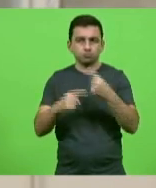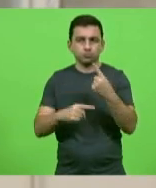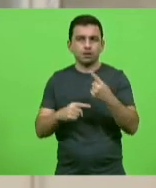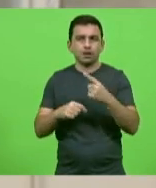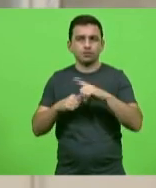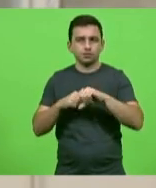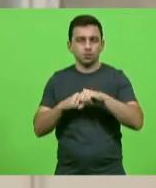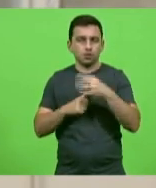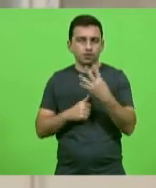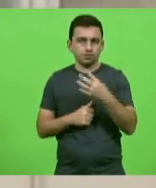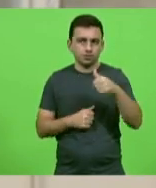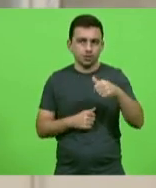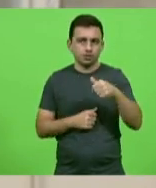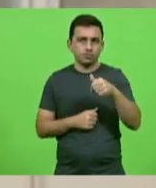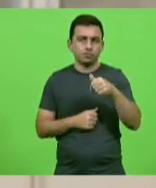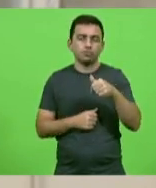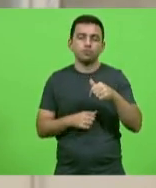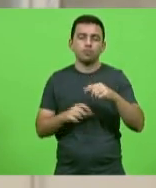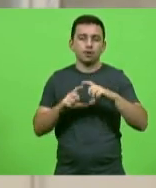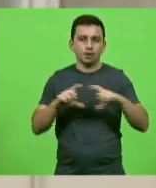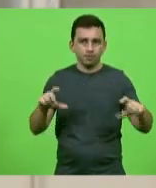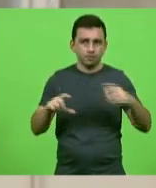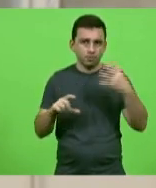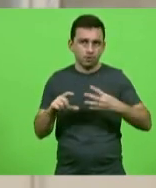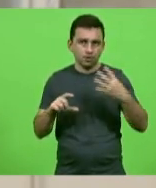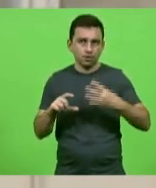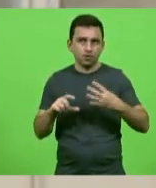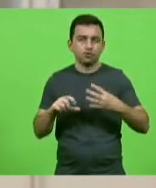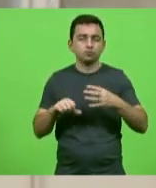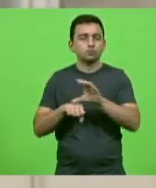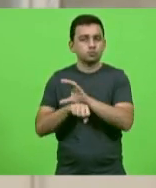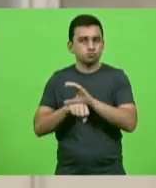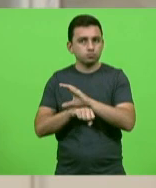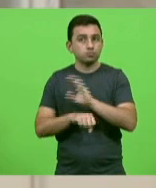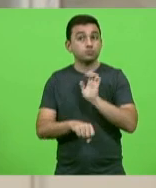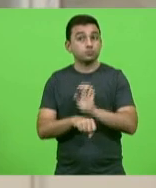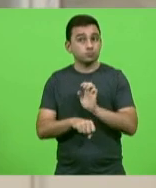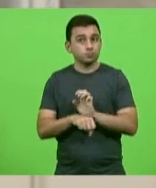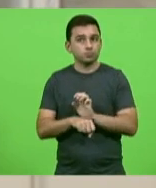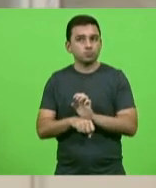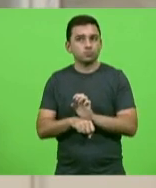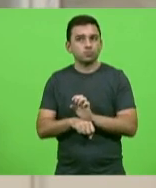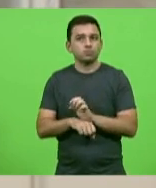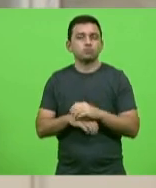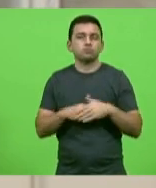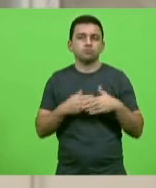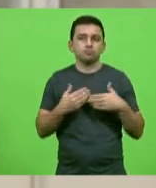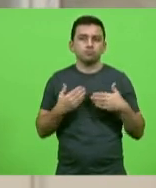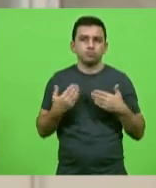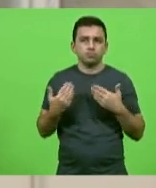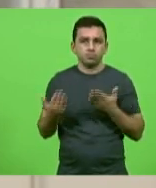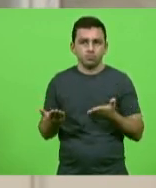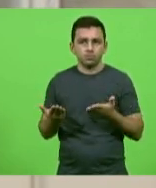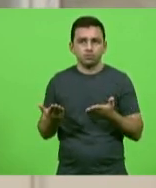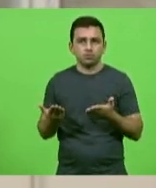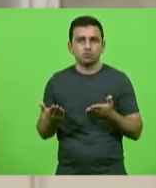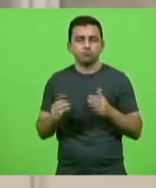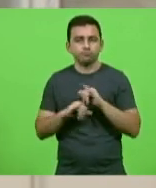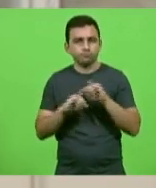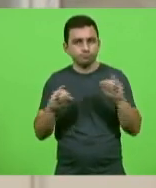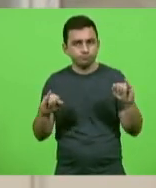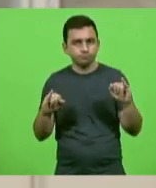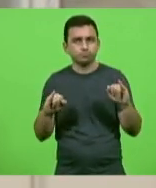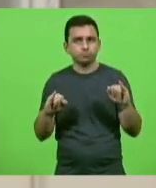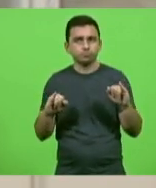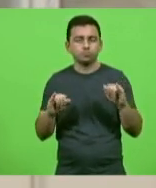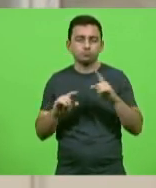artigo 47 Parágrafo 4º da constituição estadual seja pela manifesta